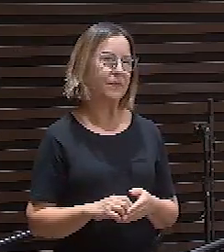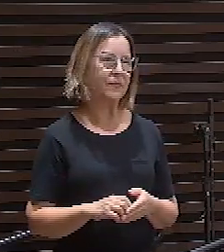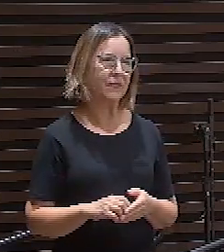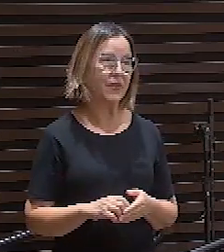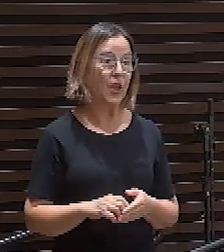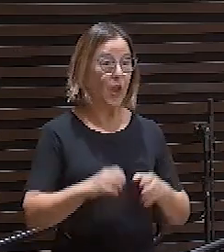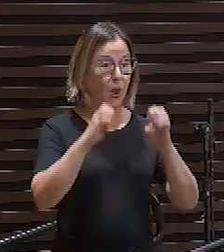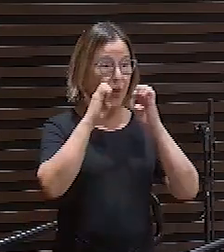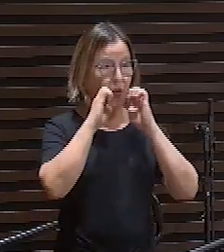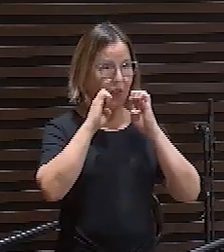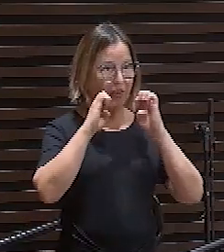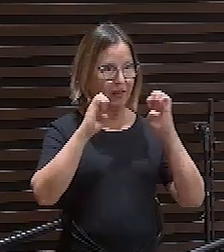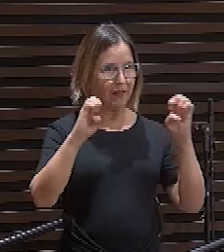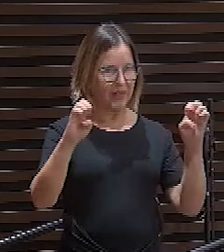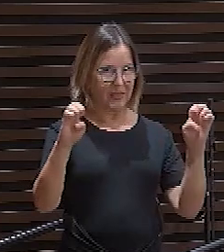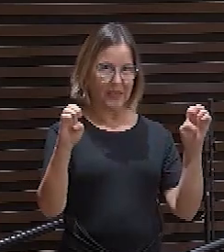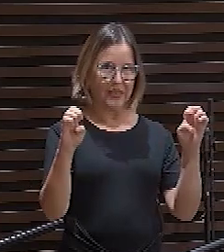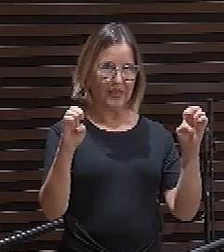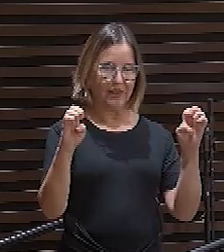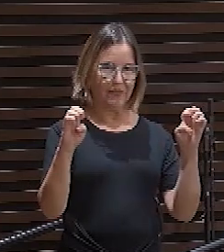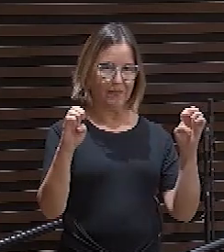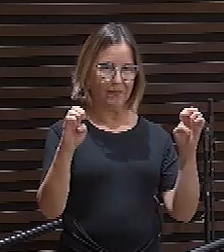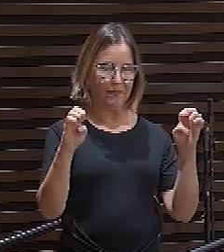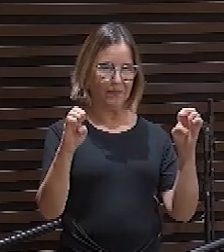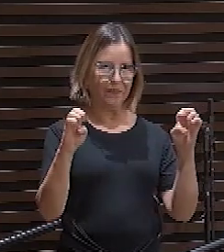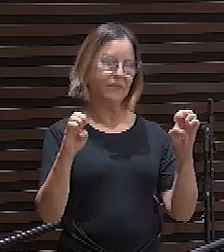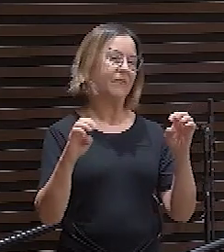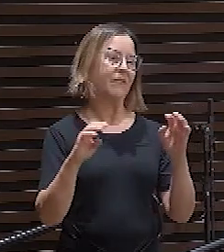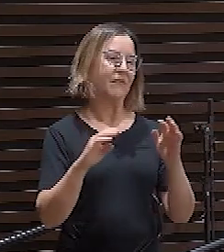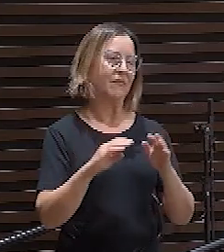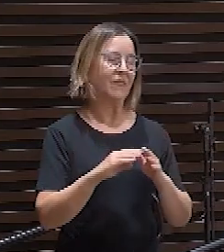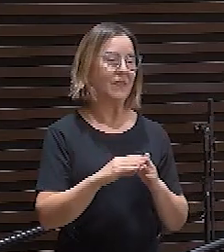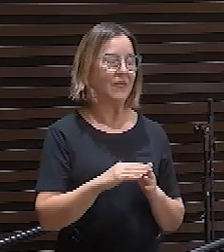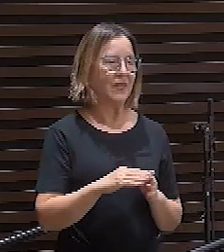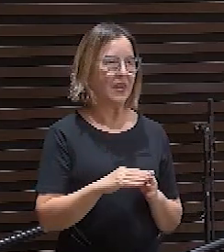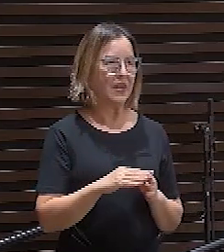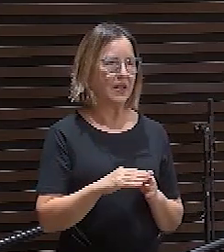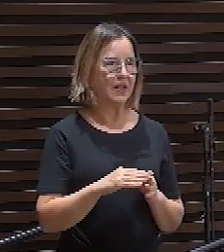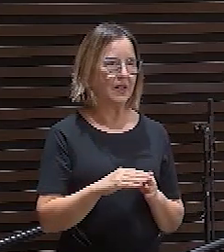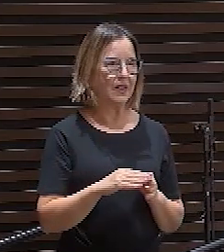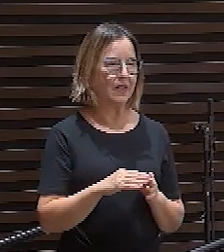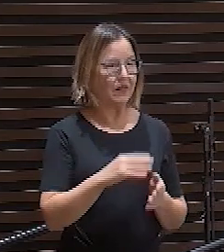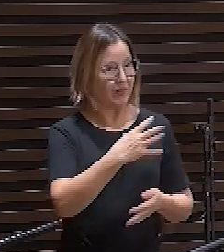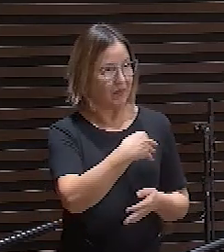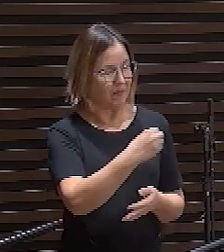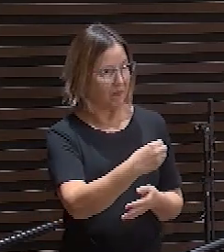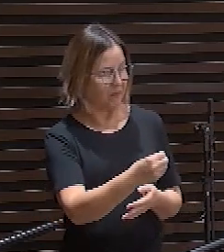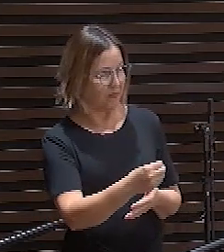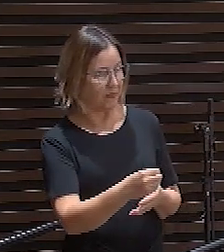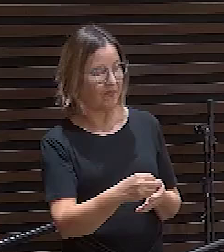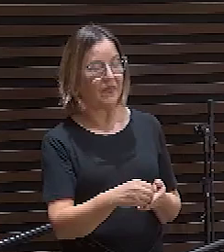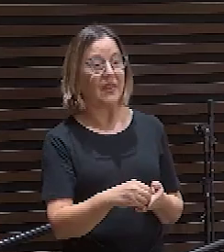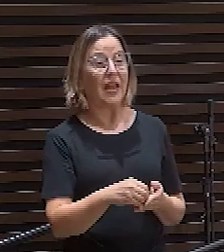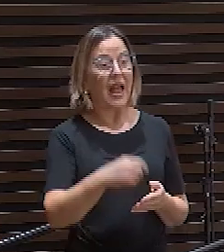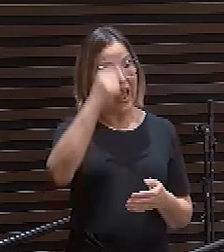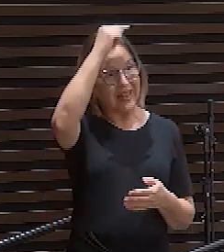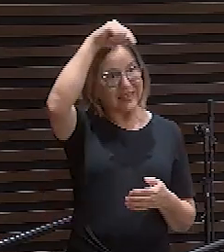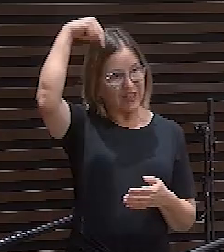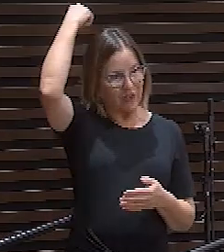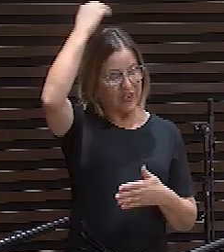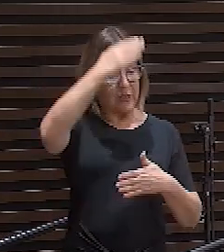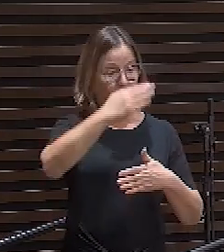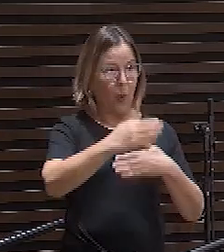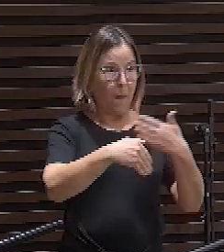o Evangelho é um ato, é herança. A santificação é um processo, é o legado.